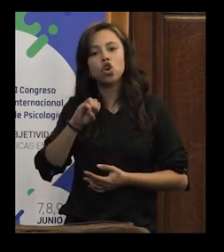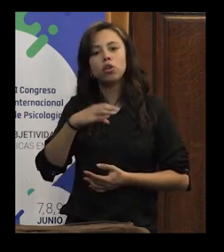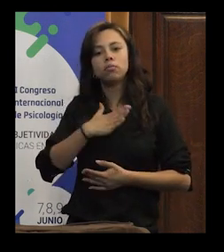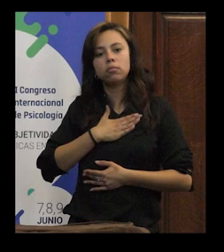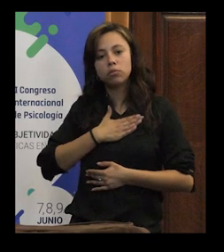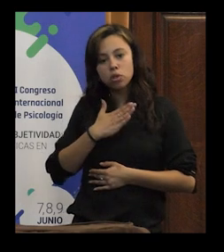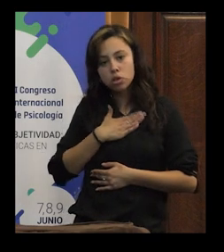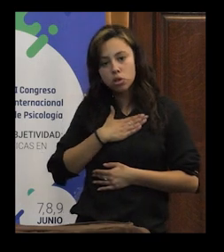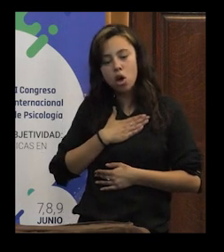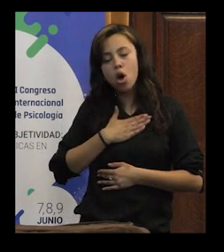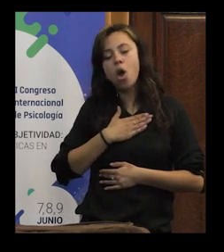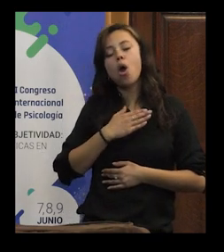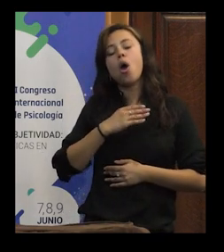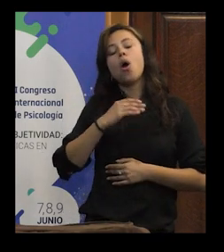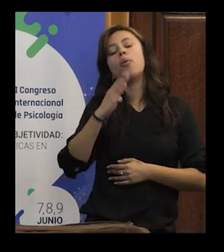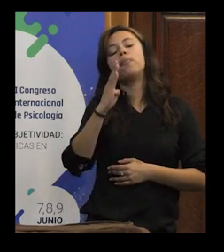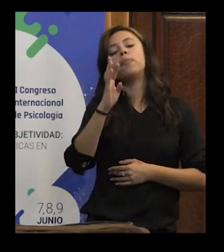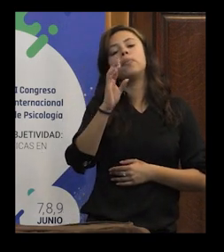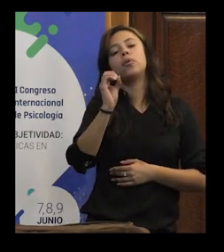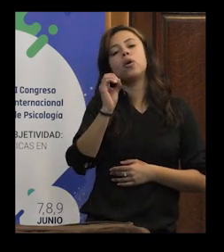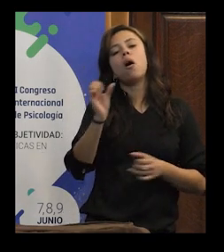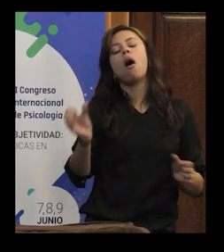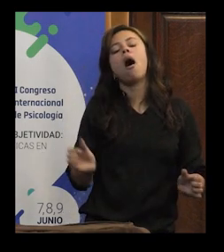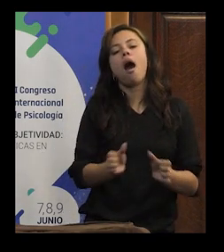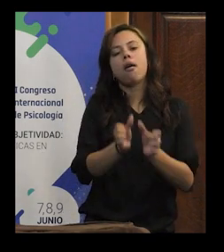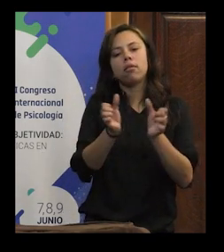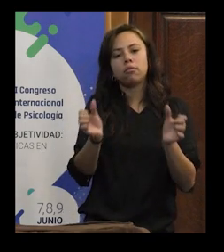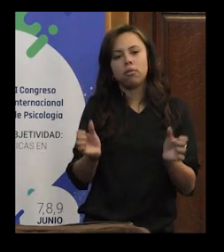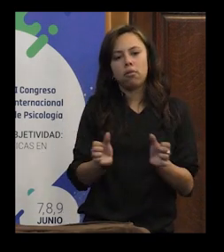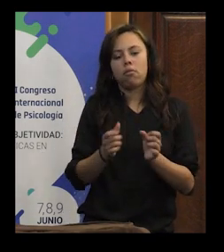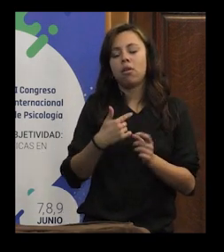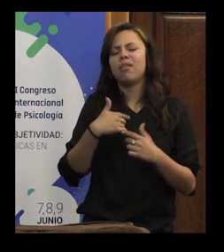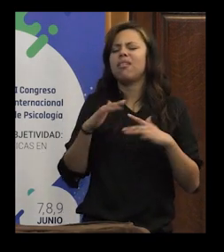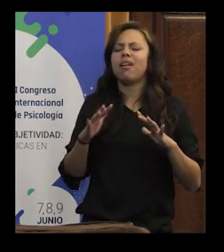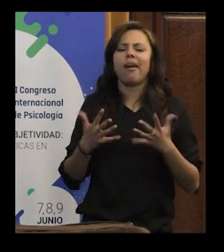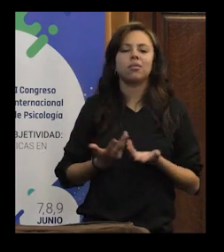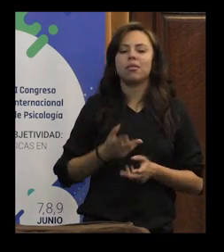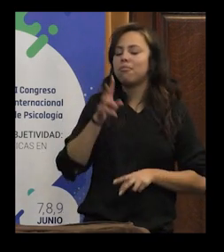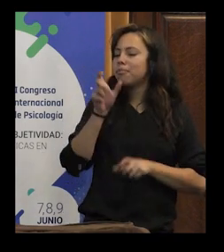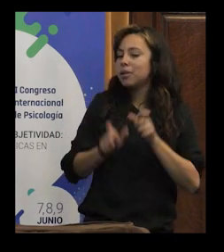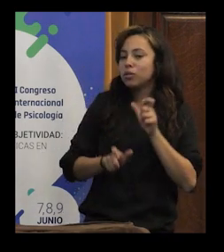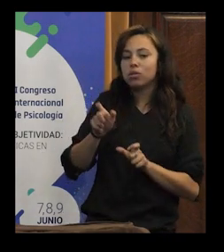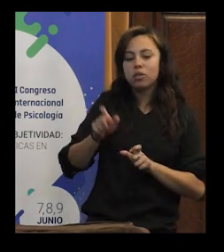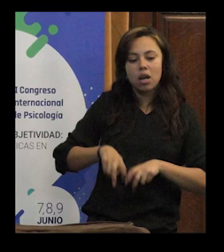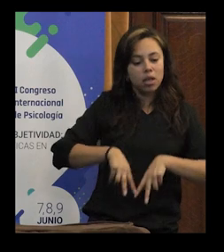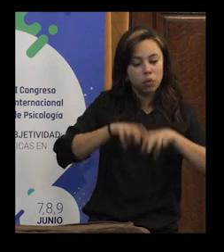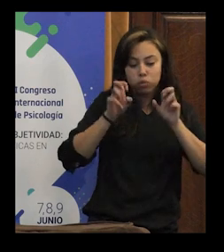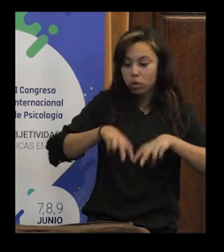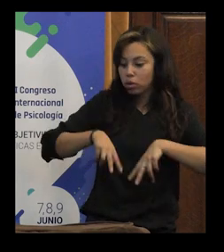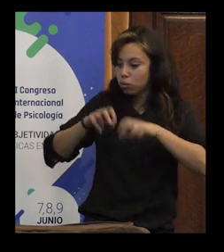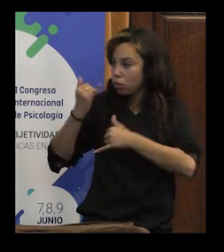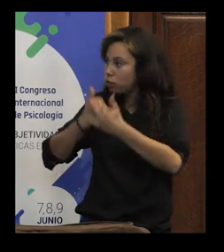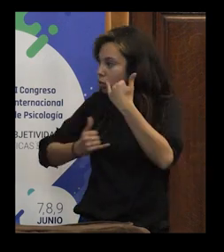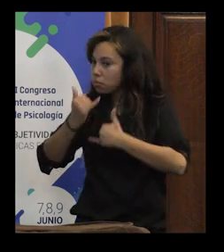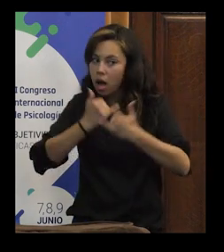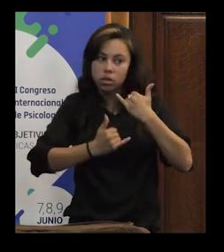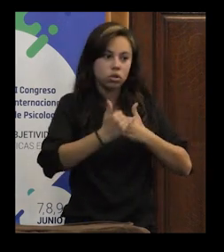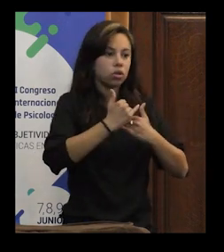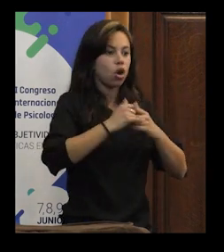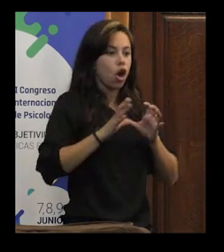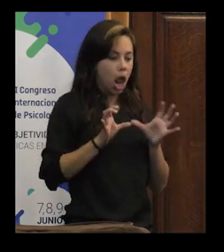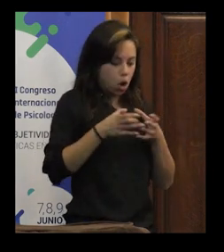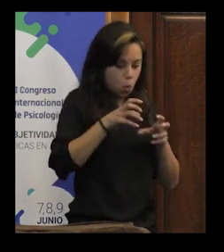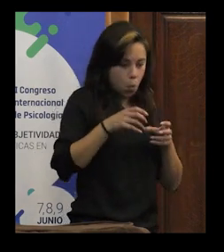buscam informação, utilizando diversas fontes, desde seu círculo de amizade,